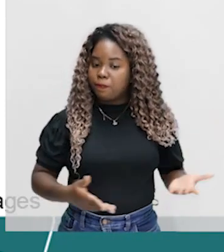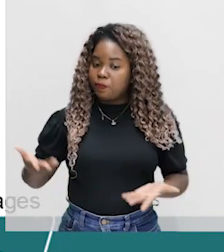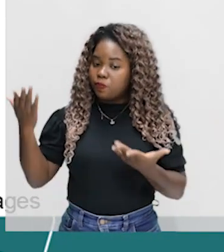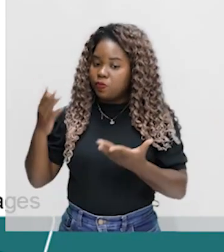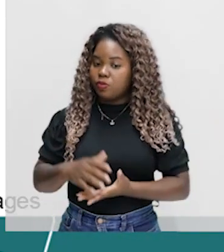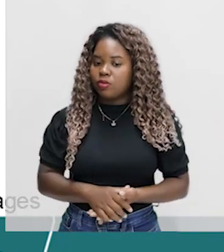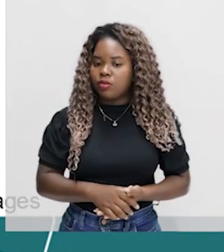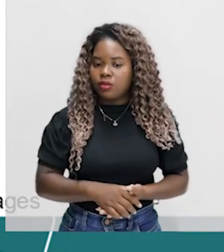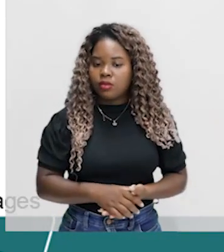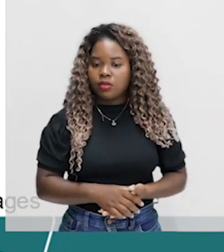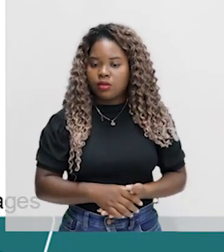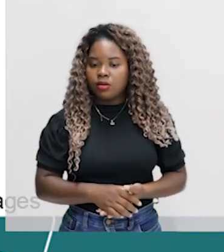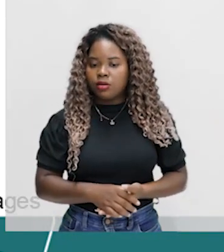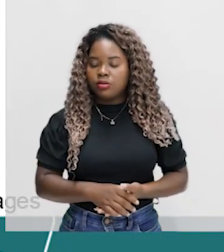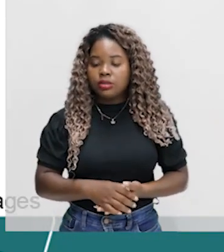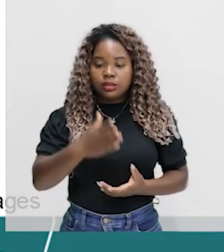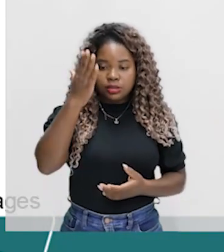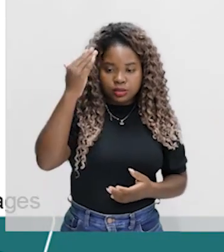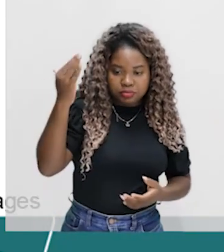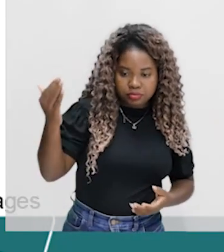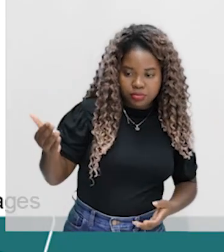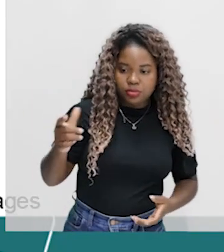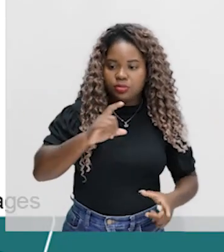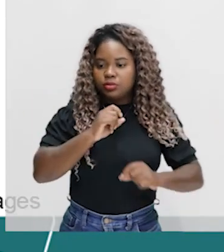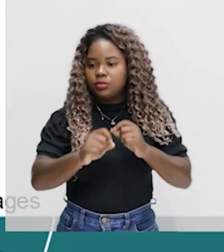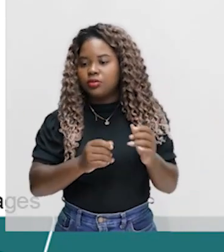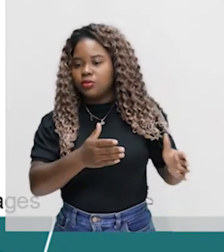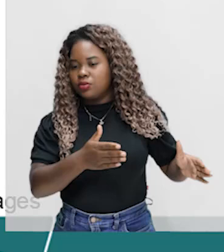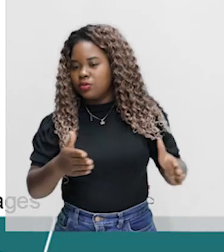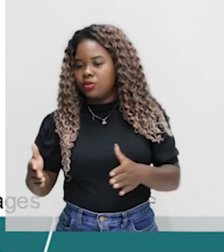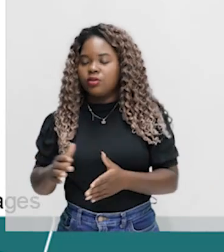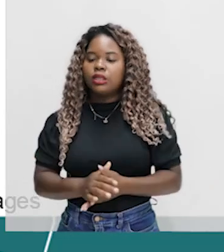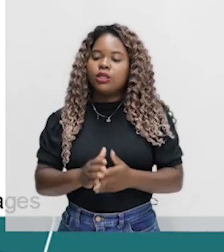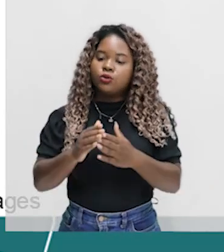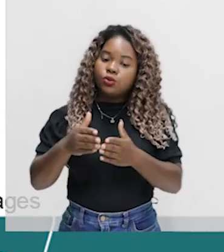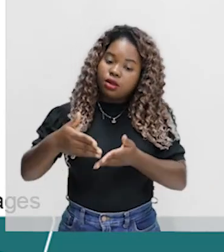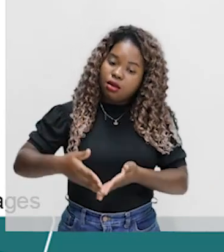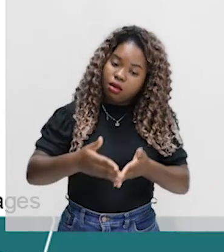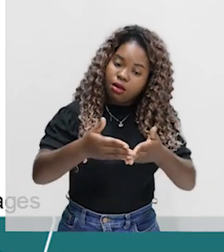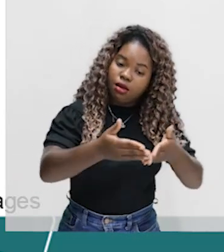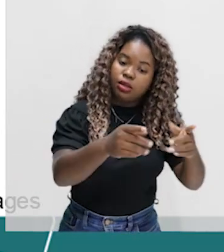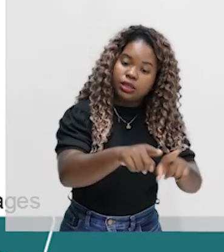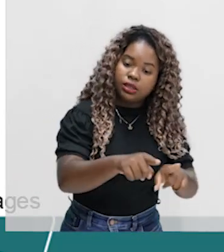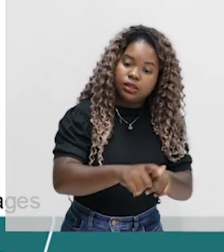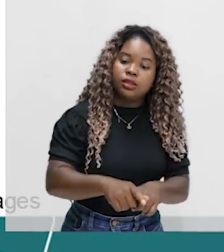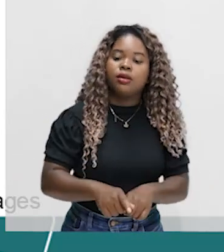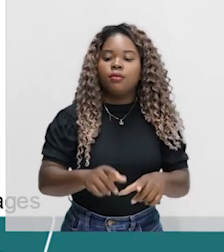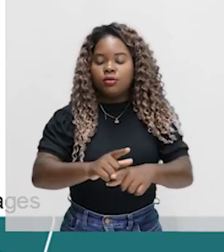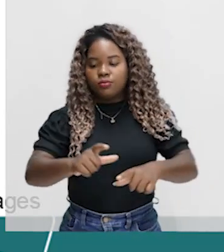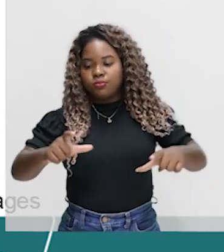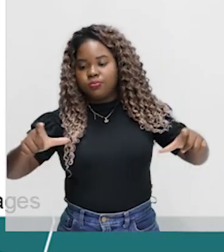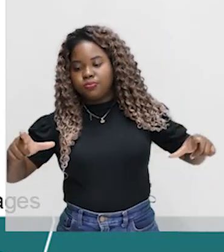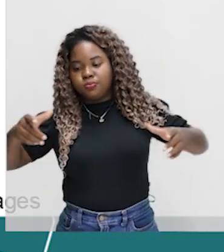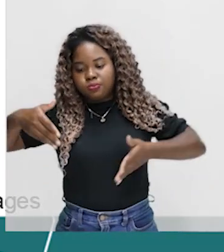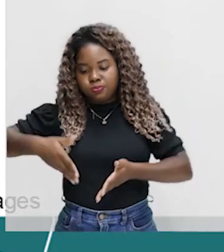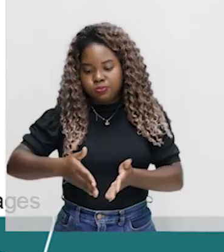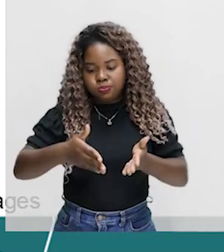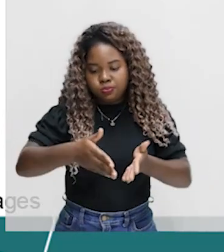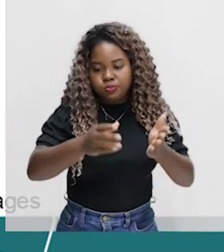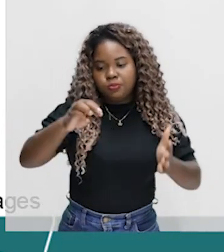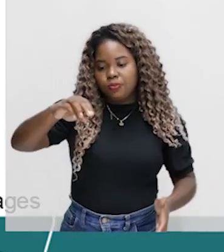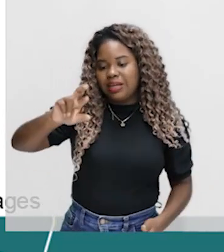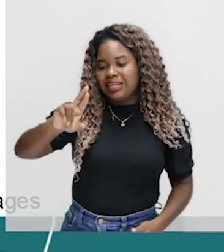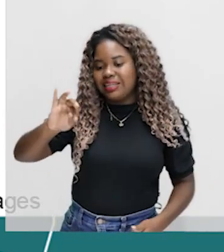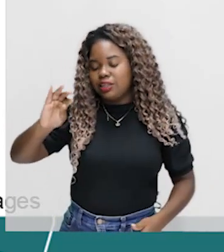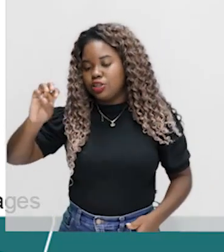Muito dessa popularidade se remete ao período das grandes navegações e da expansão marítima, época em que